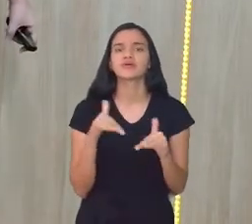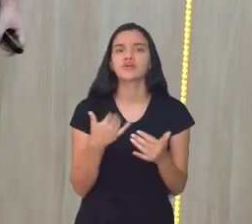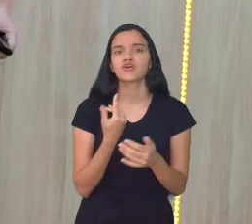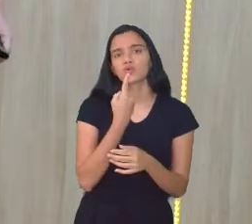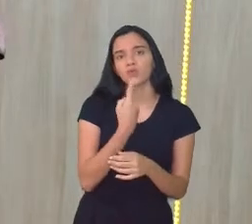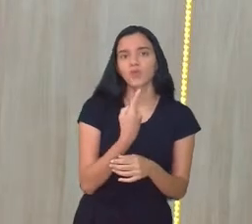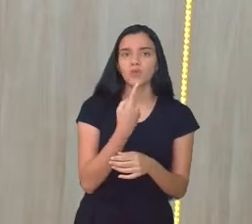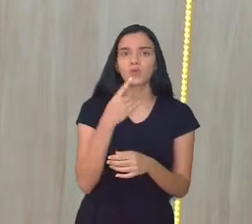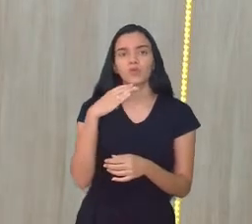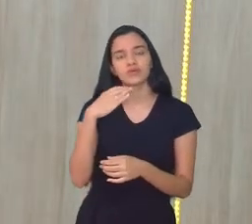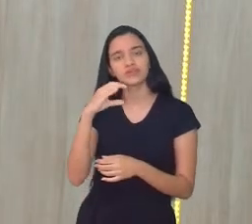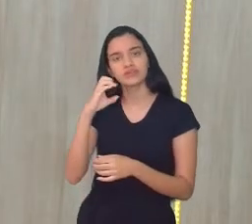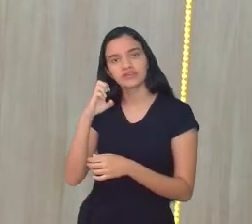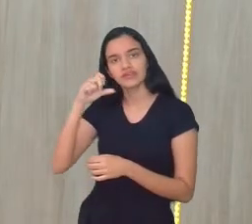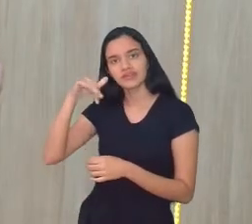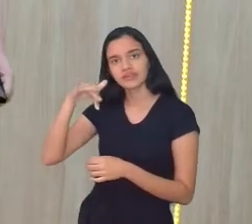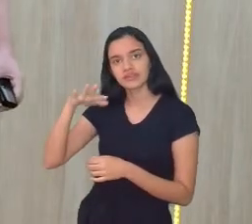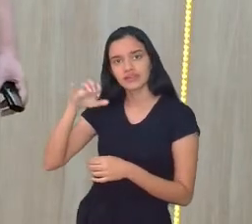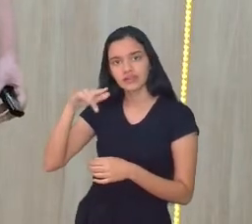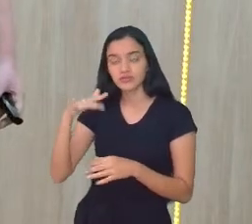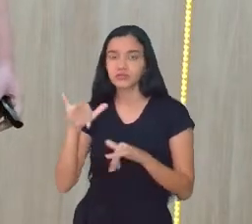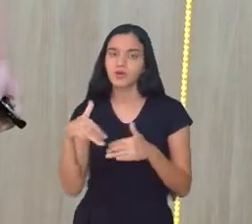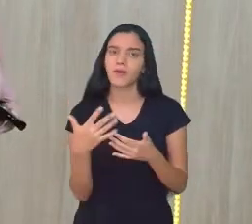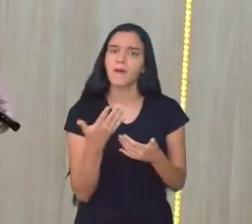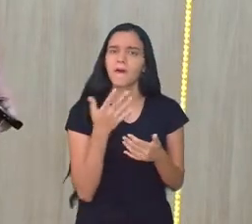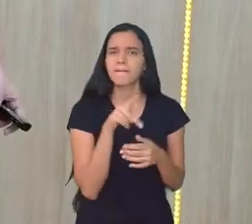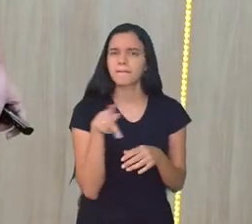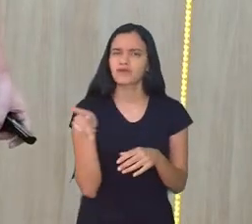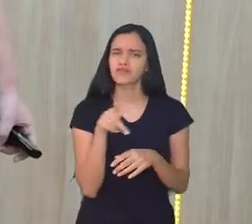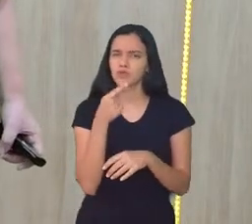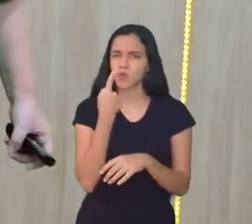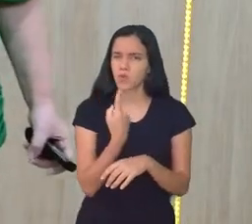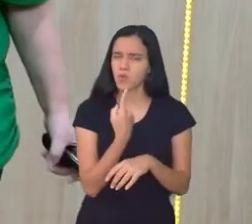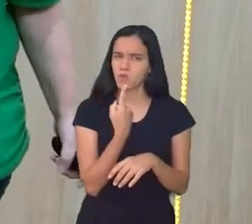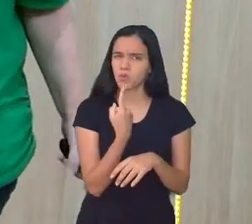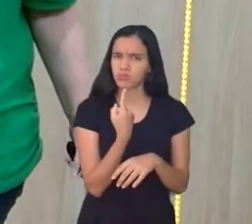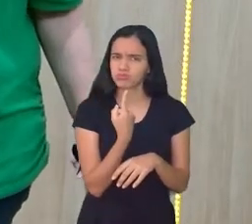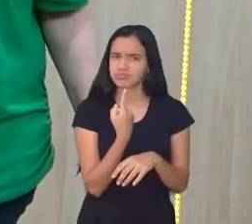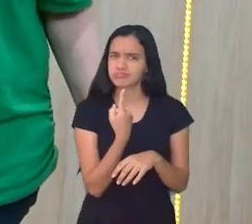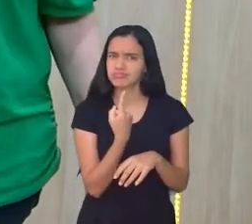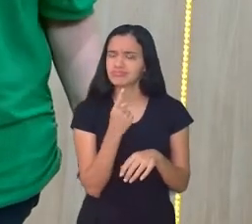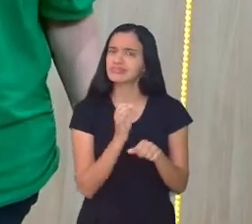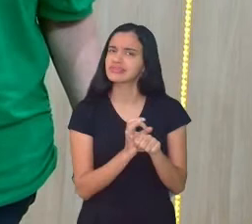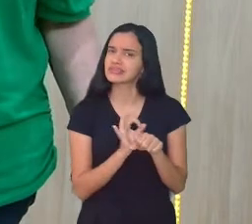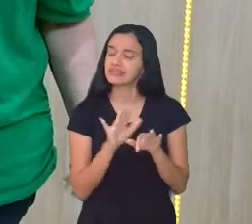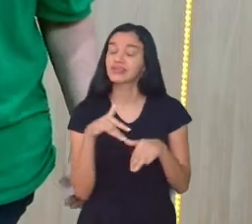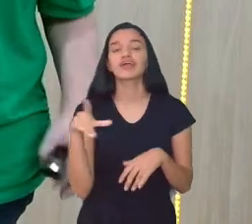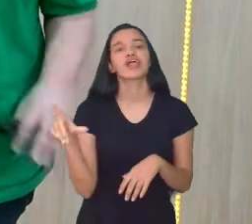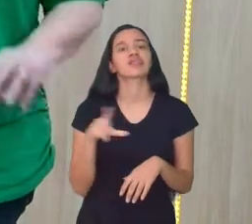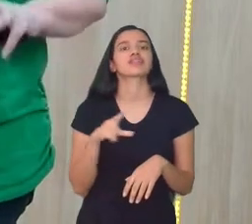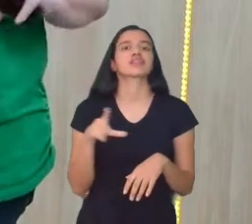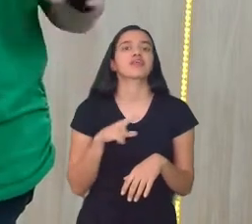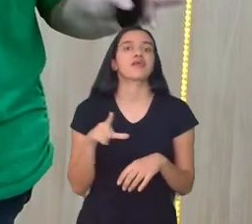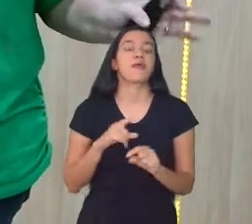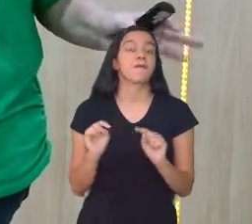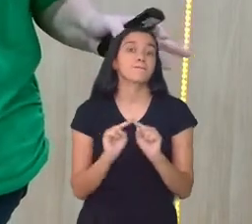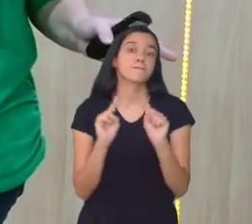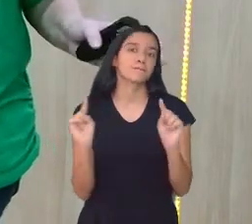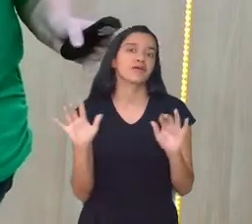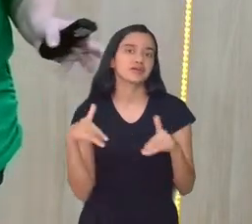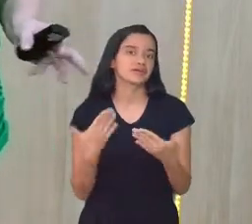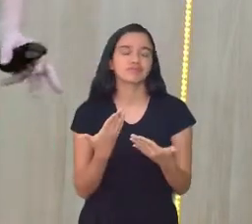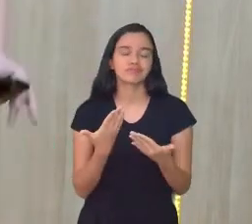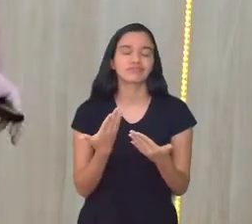um centésimo. Professora, um centavo, tem moeda de um centavo? Tem, mas quase que não está